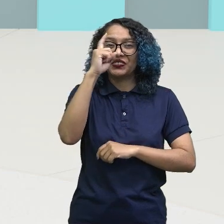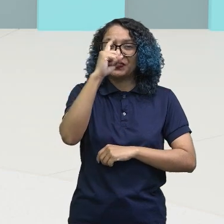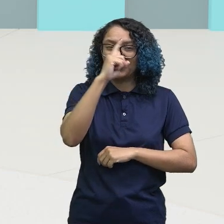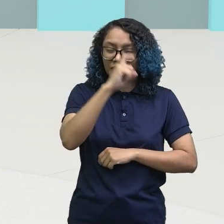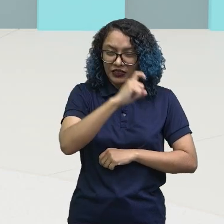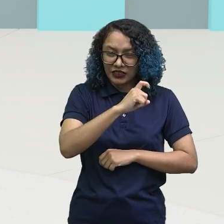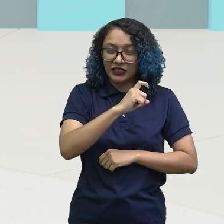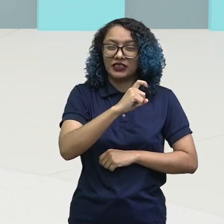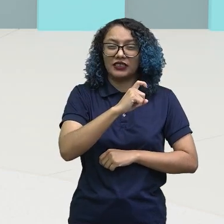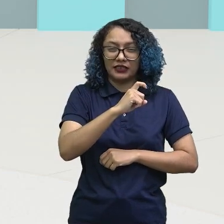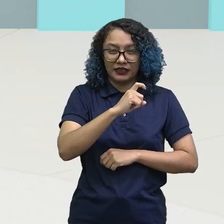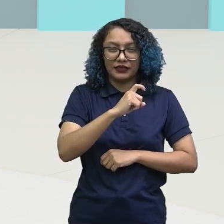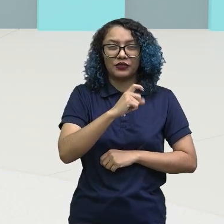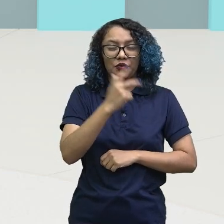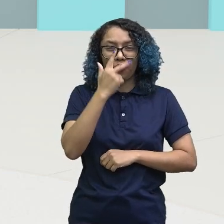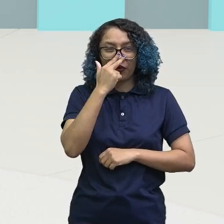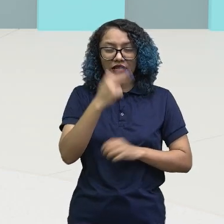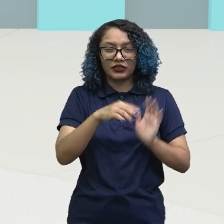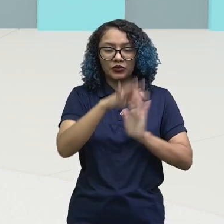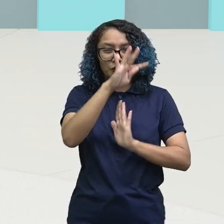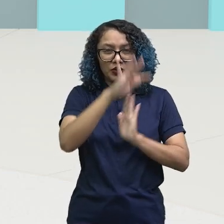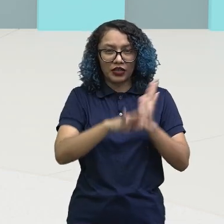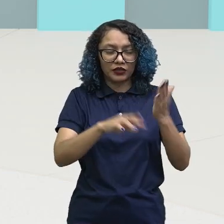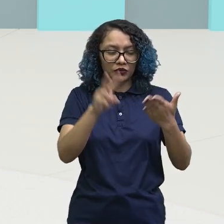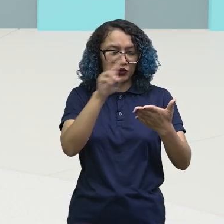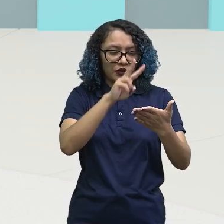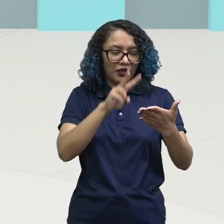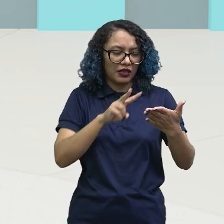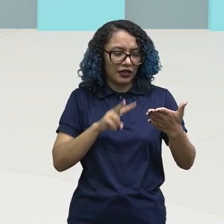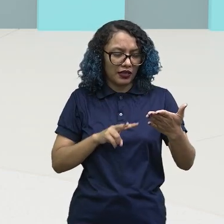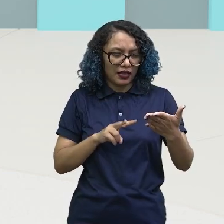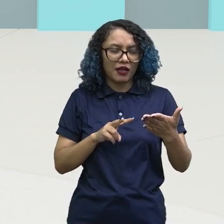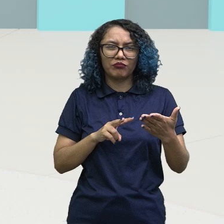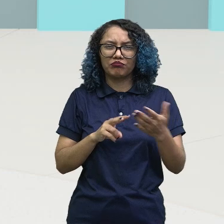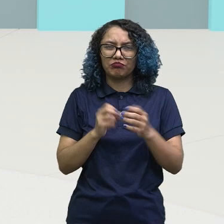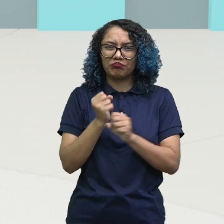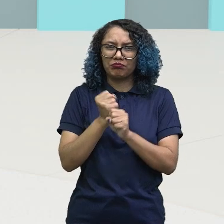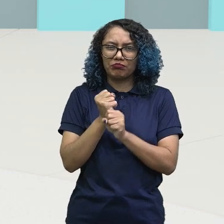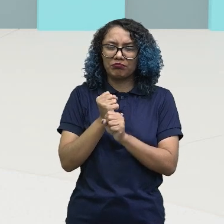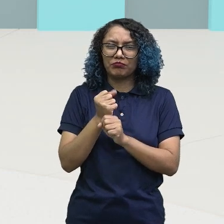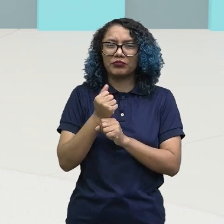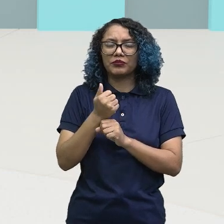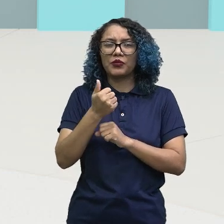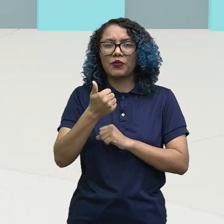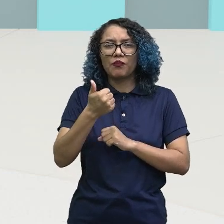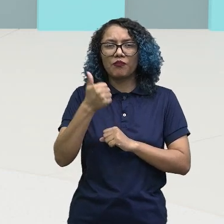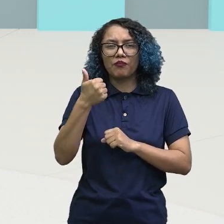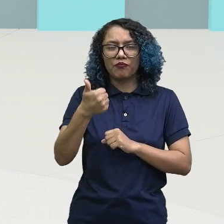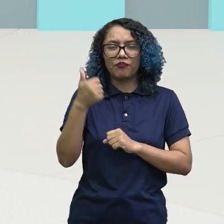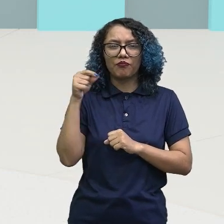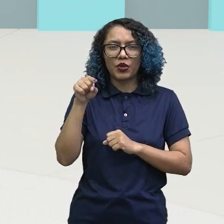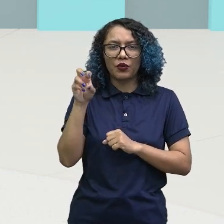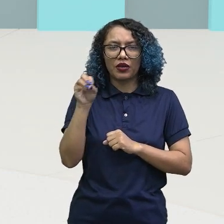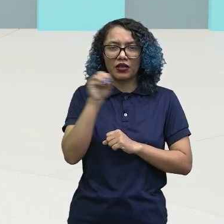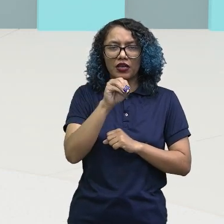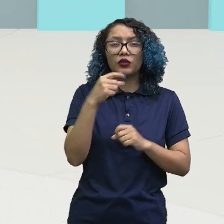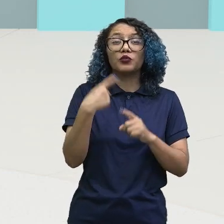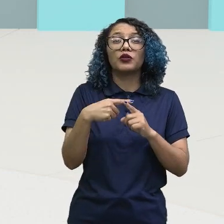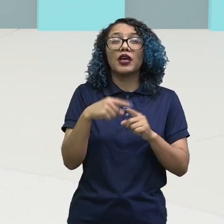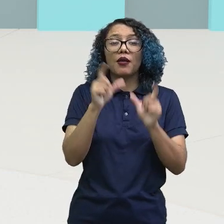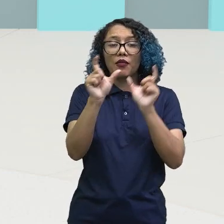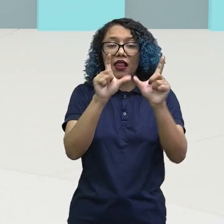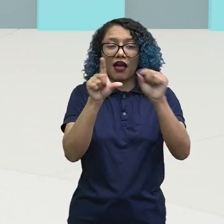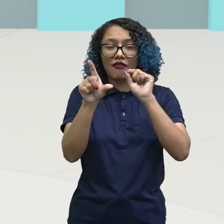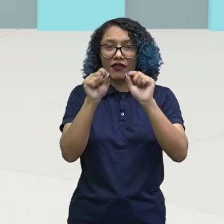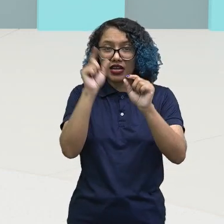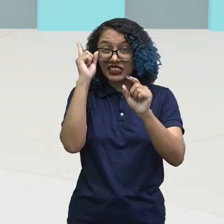como se você estivesse lendo um texto, sei lá, de 1500, por exemplo, porque eles escolhem palavras muito difíceis, tá